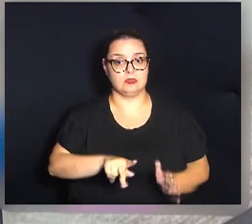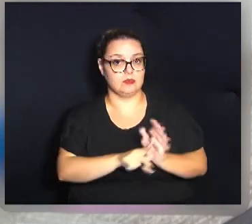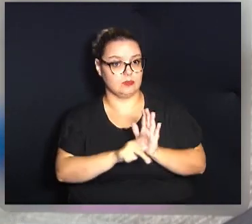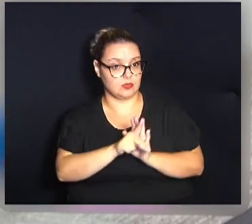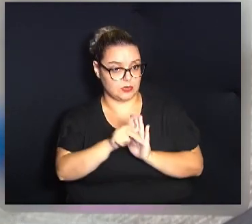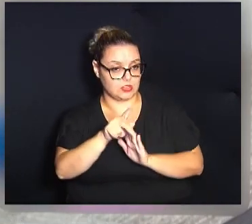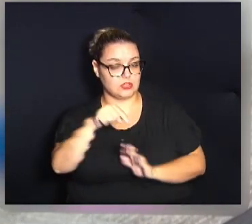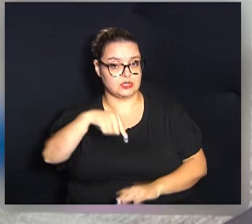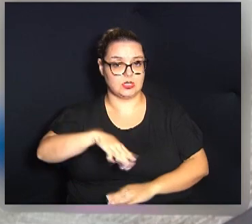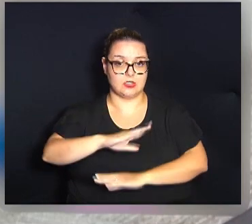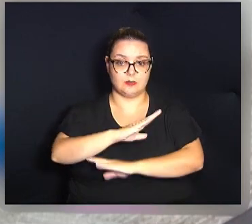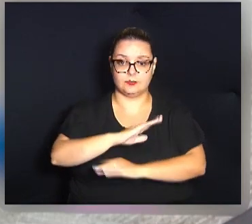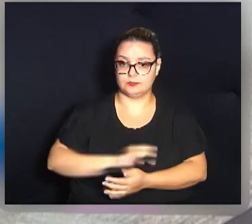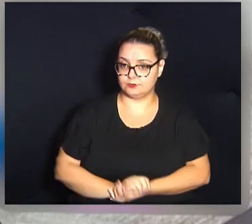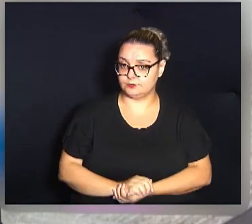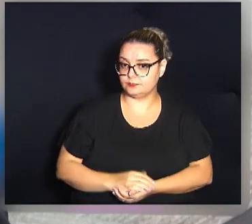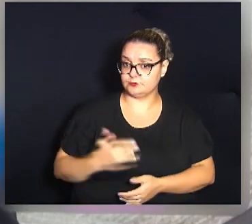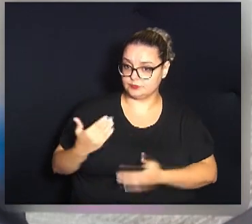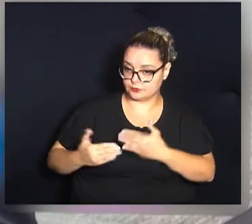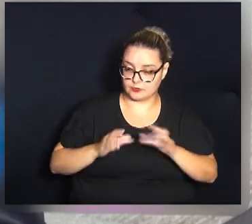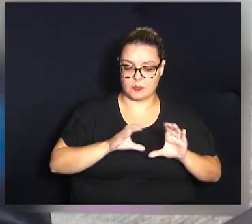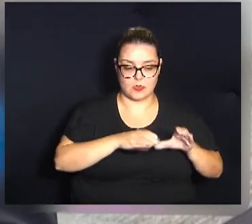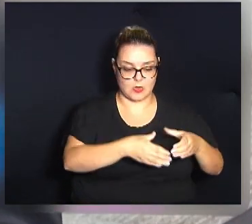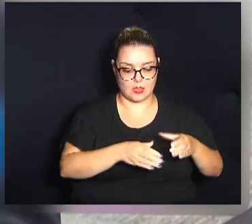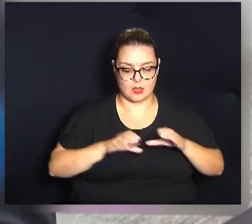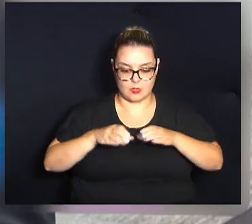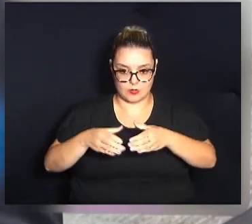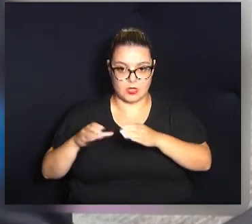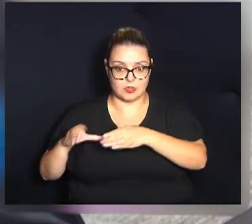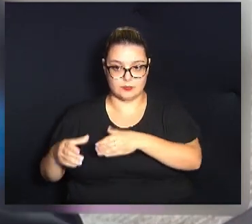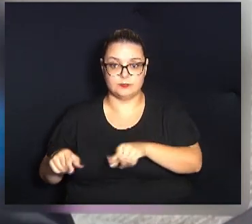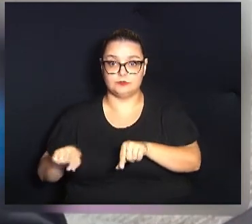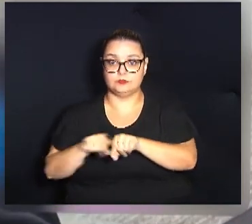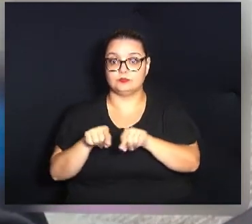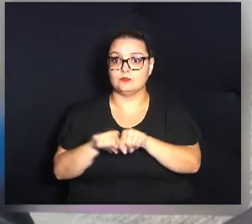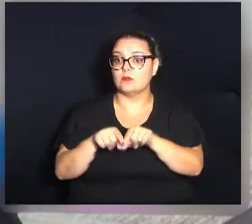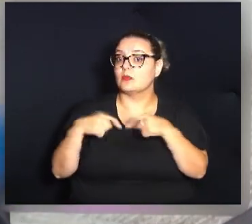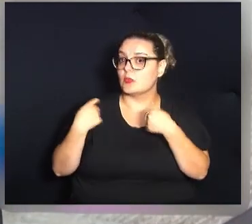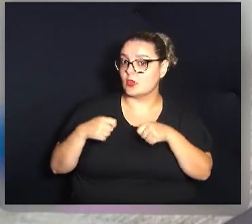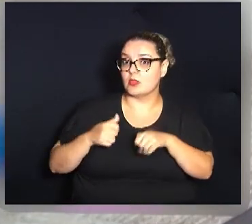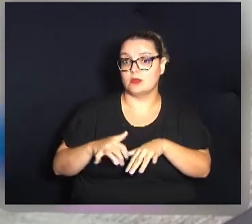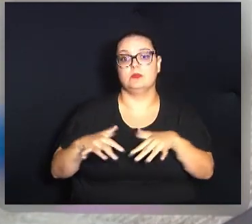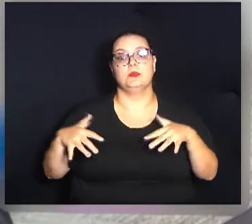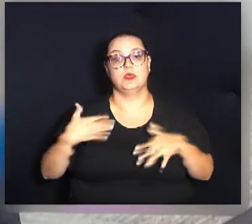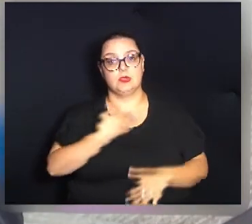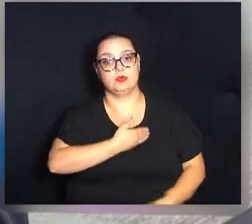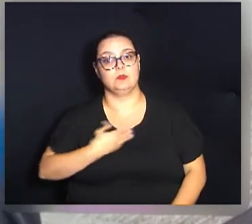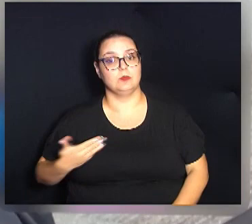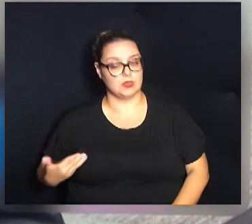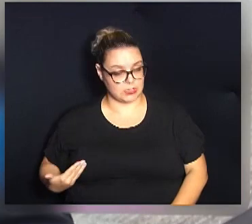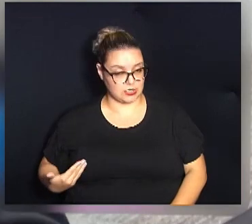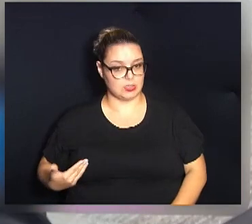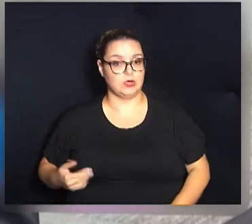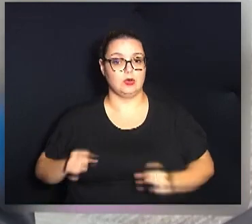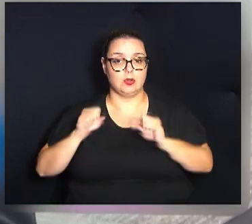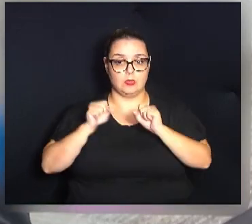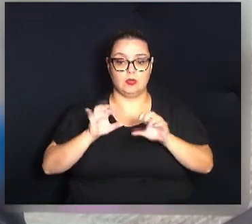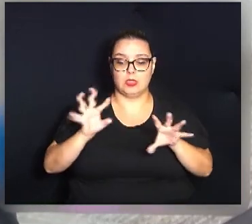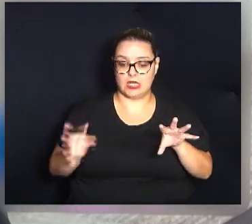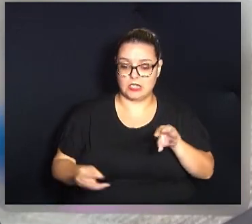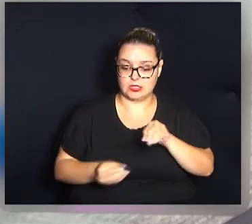Legislativo. Estará tramitando pelas comissões, também era necessária audiência pública para que eu pudesse